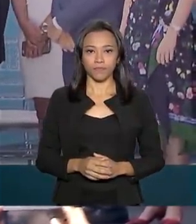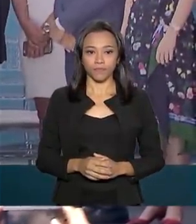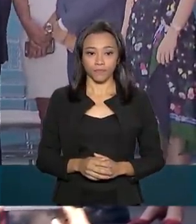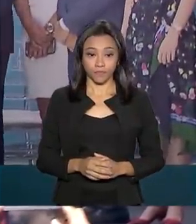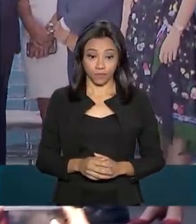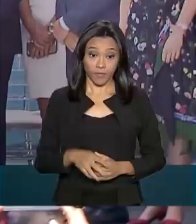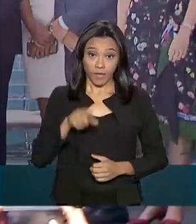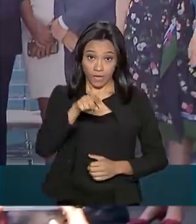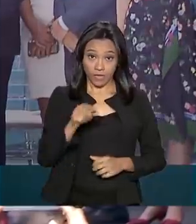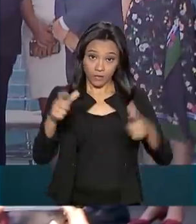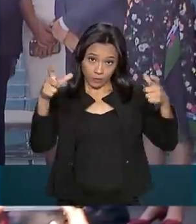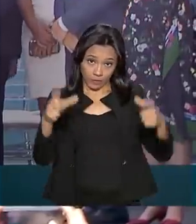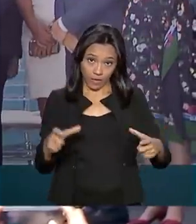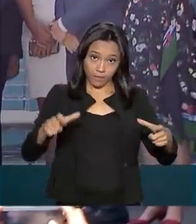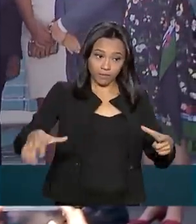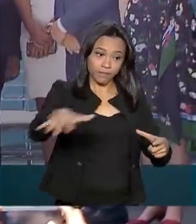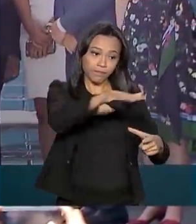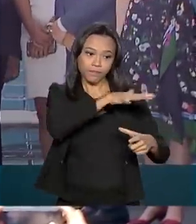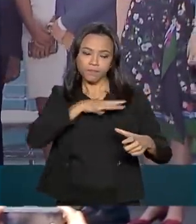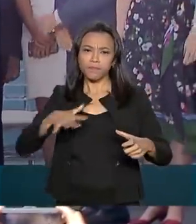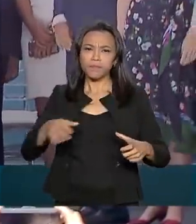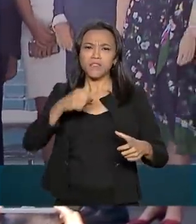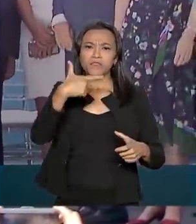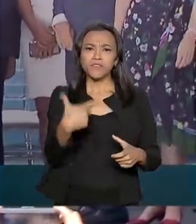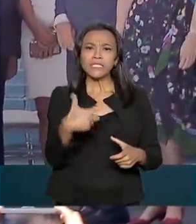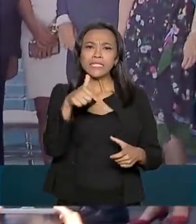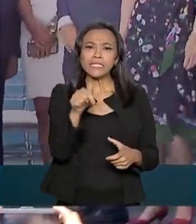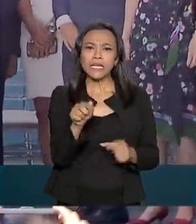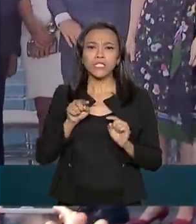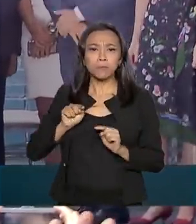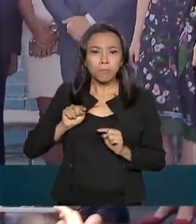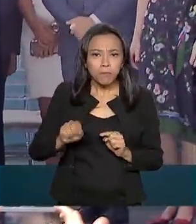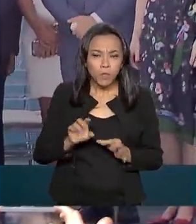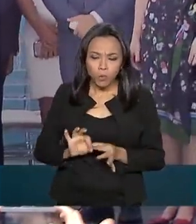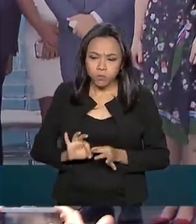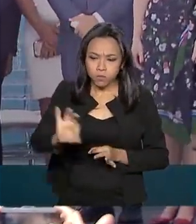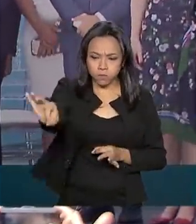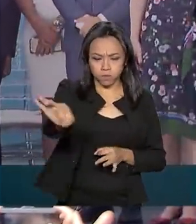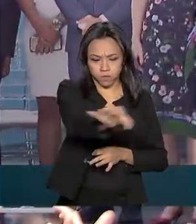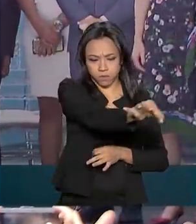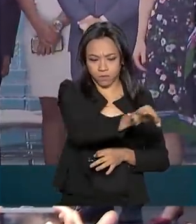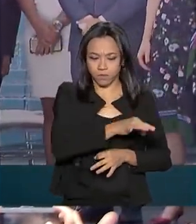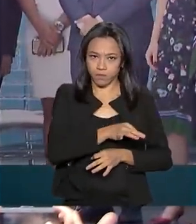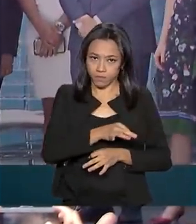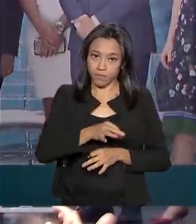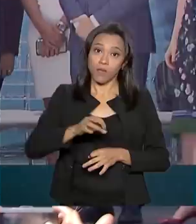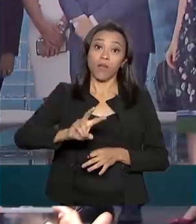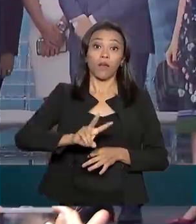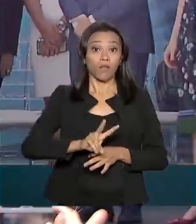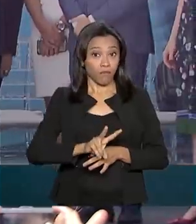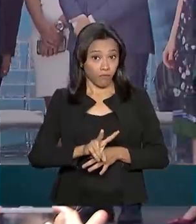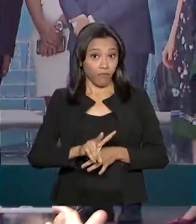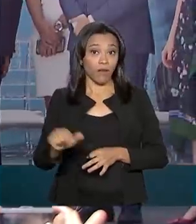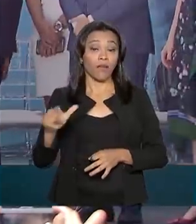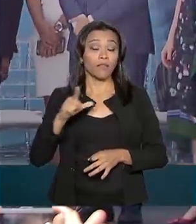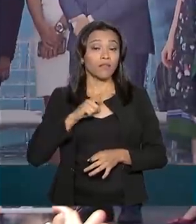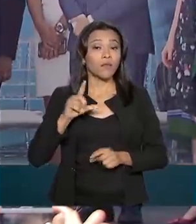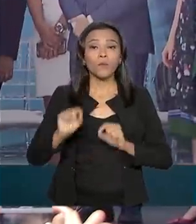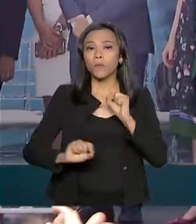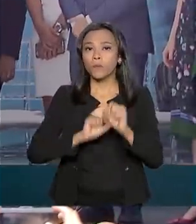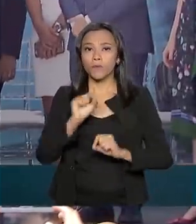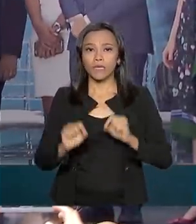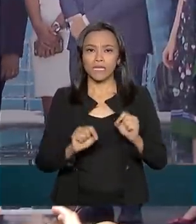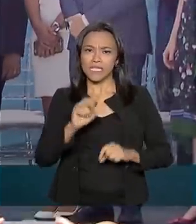O aeroporto, que tem uma área de 27 mil metros quadrados, o terminal vai ter capacidade